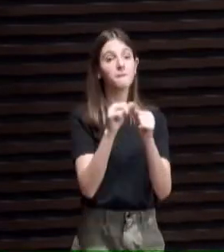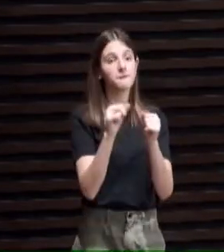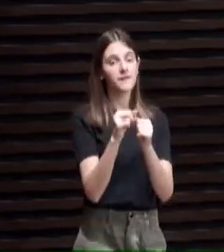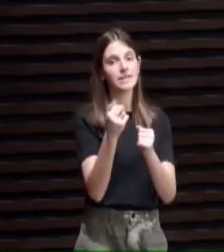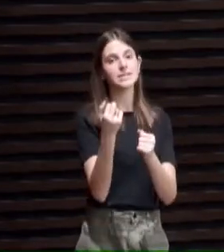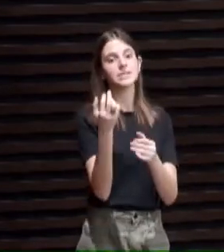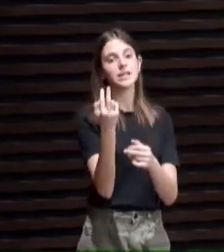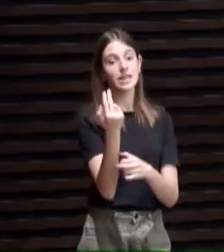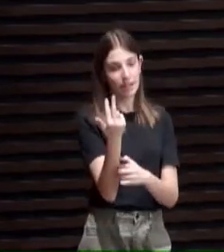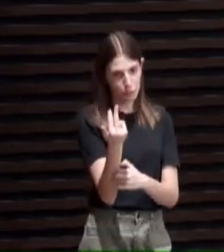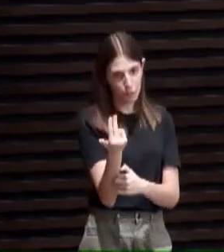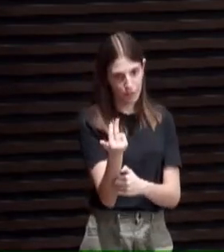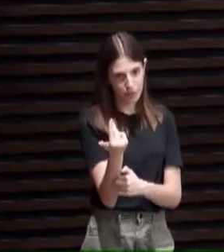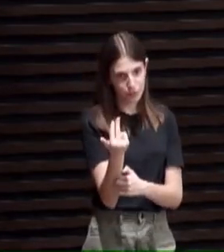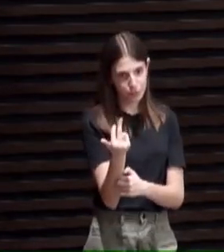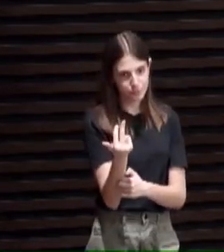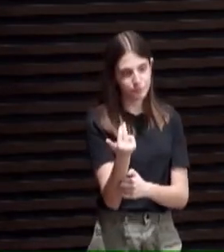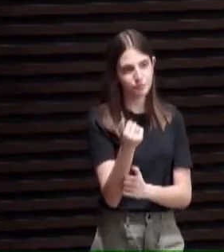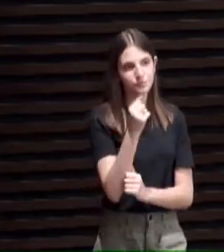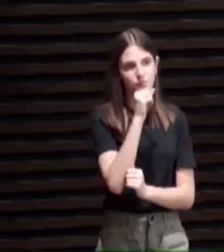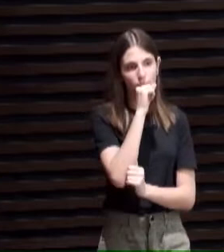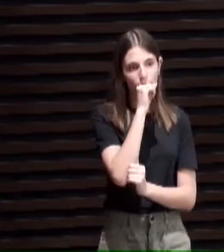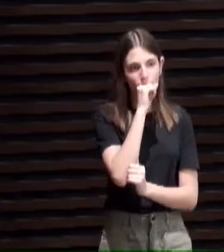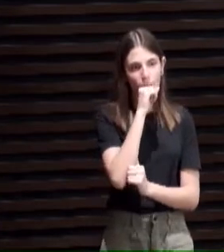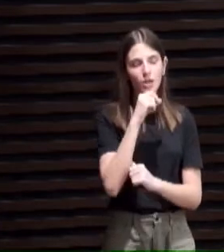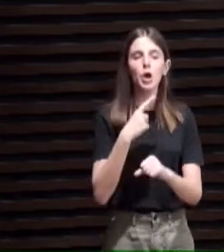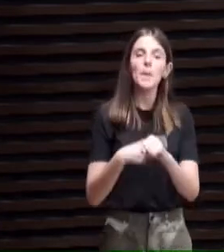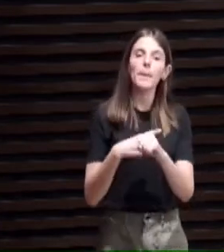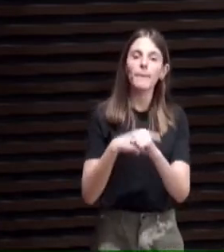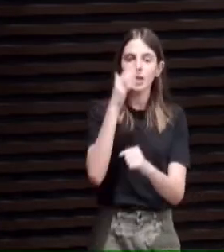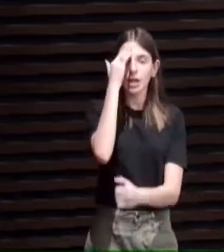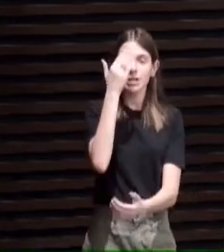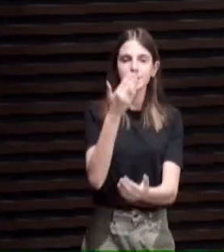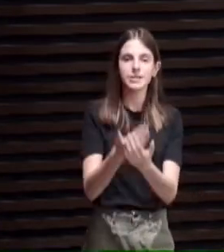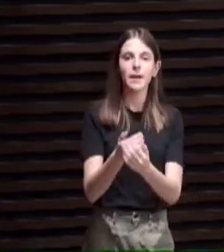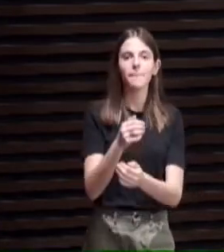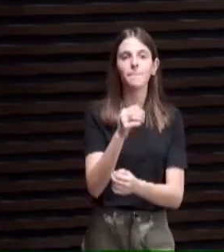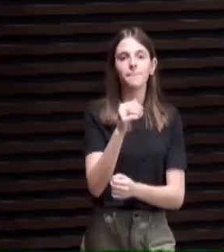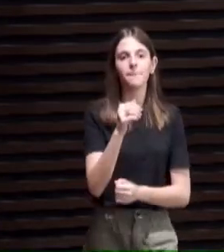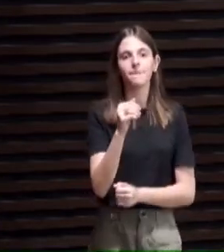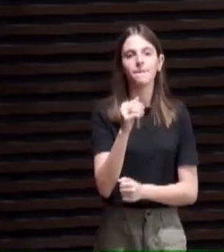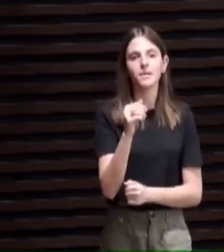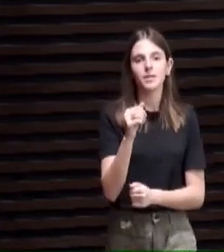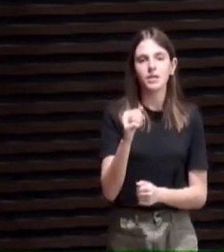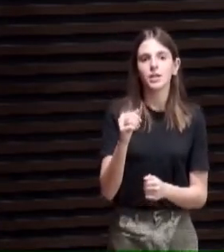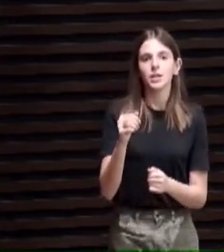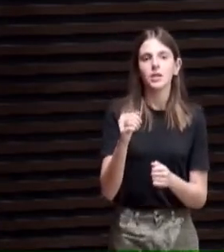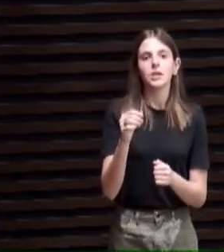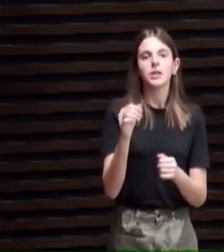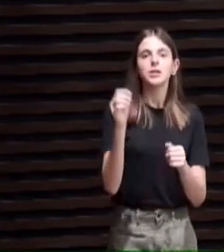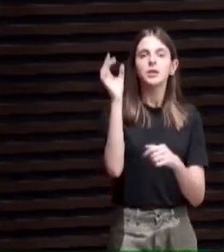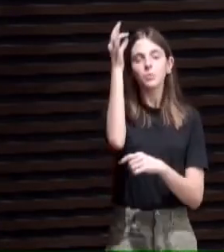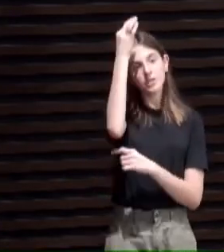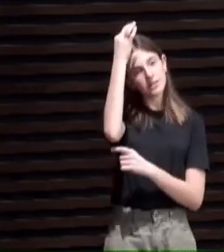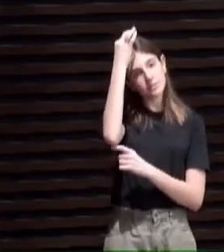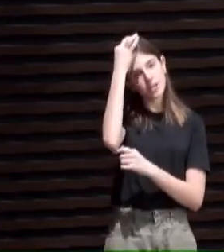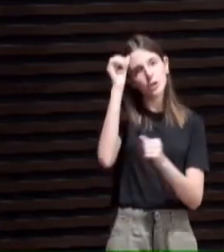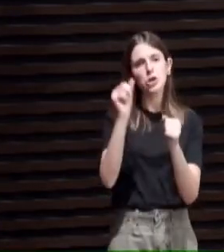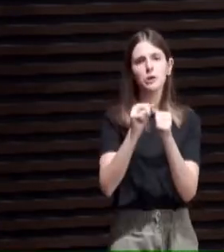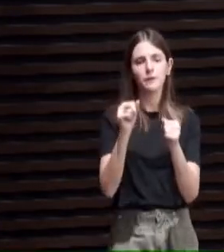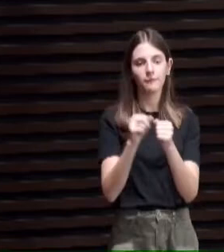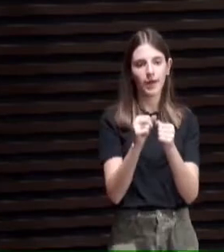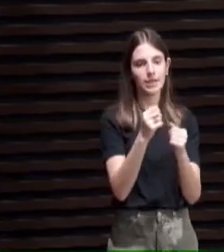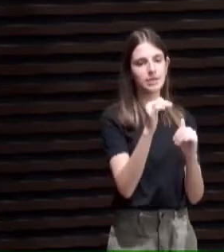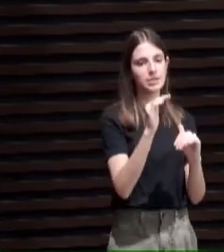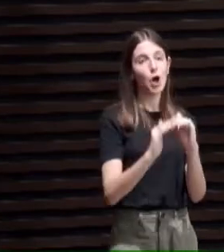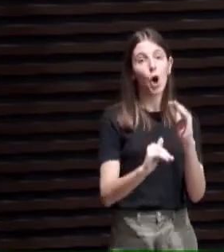o fato de a gente acreditar que o Espírito Santo ele age de forma como individual, cada um de um jeito, de uma maneira,